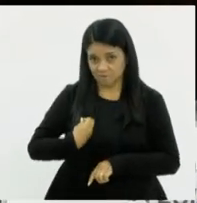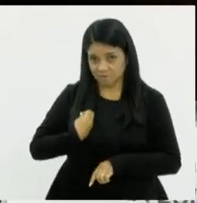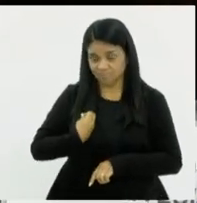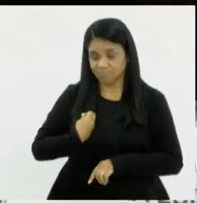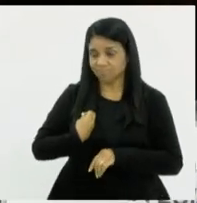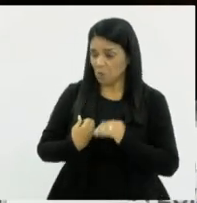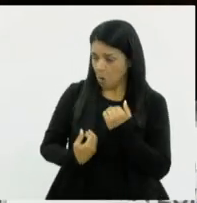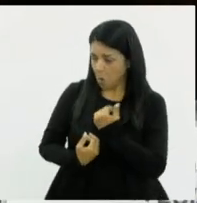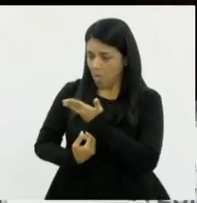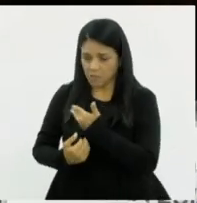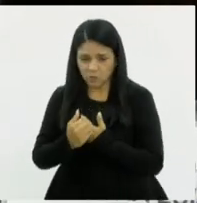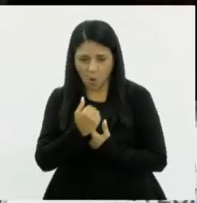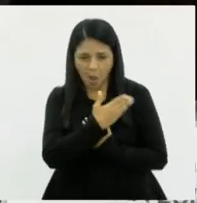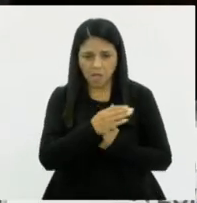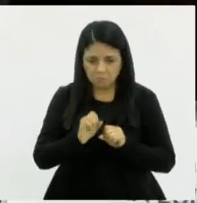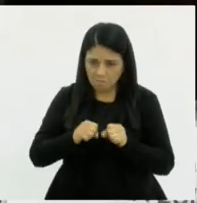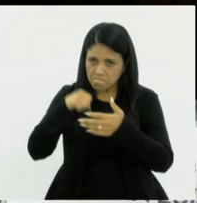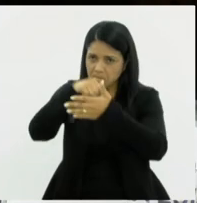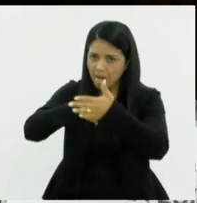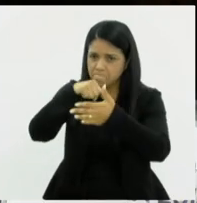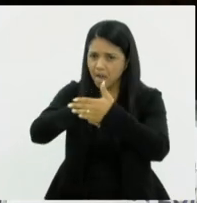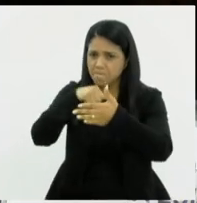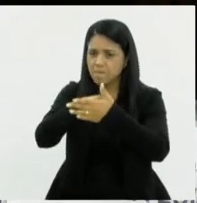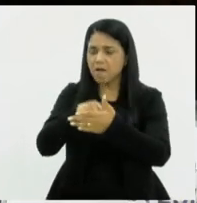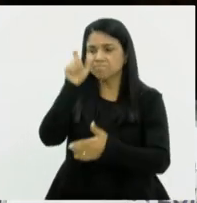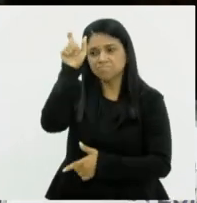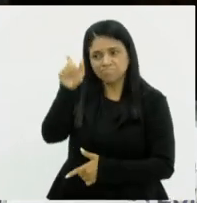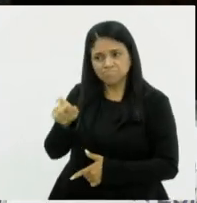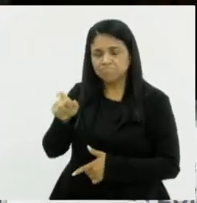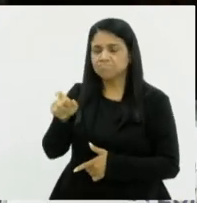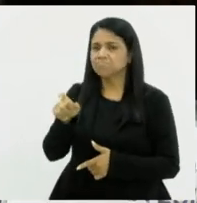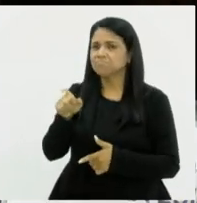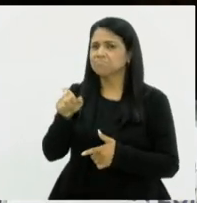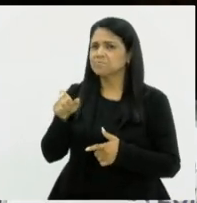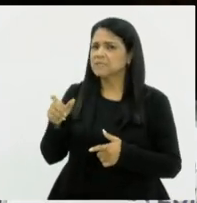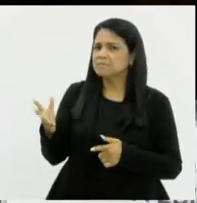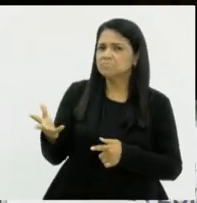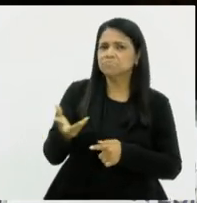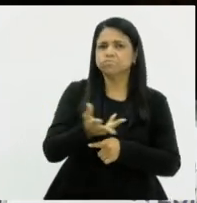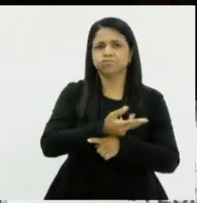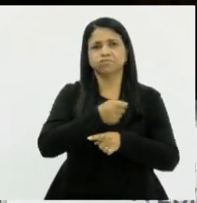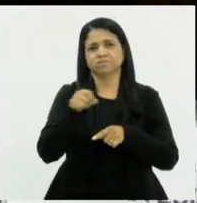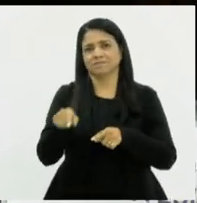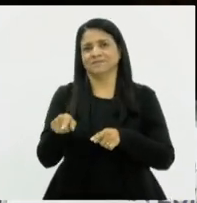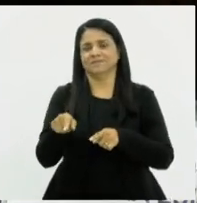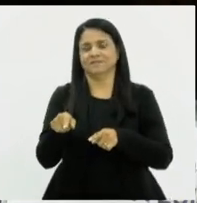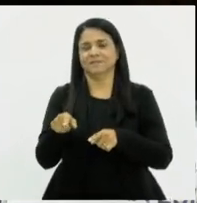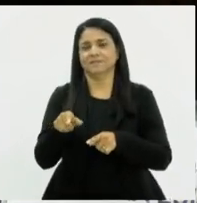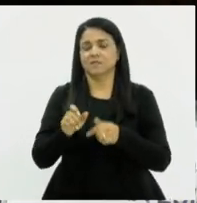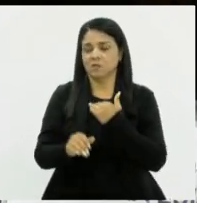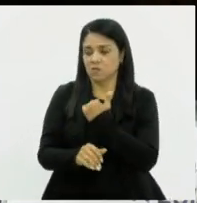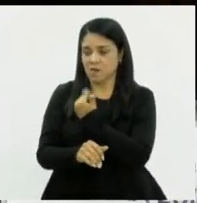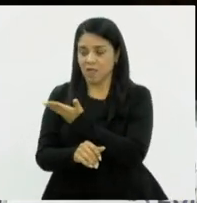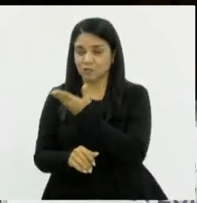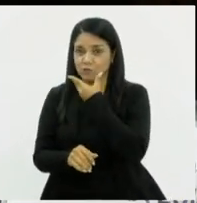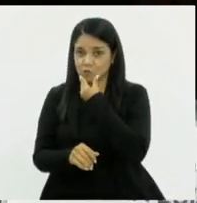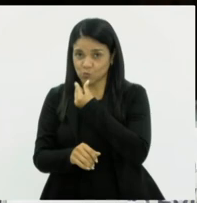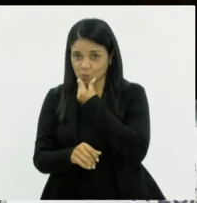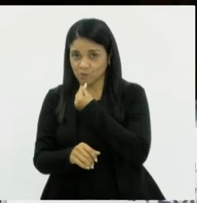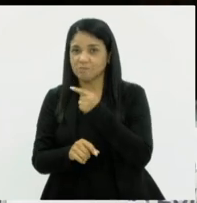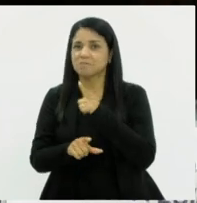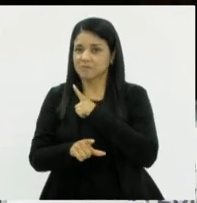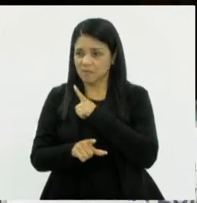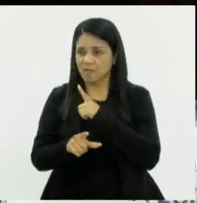é uma grande guerreira, e eu falo que ao lado de um grande homem, tem uma grande mulher, e o Vaguinho